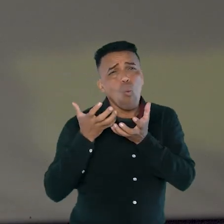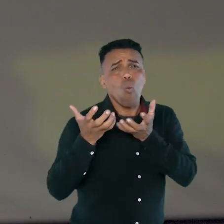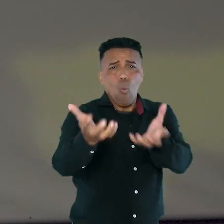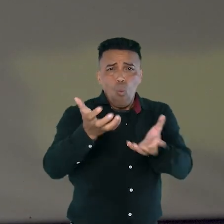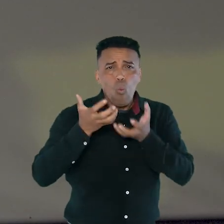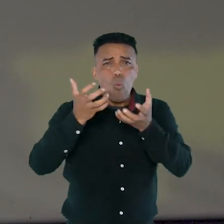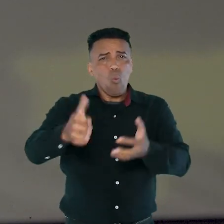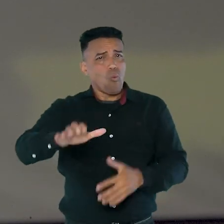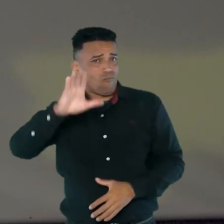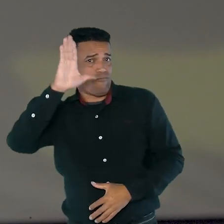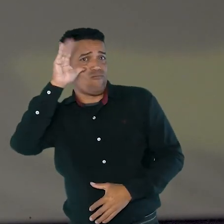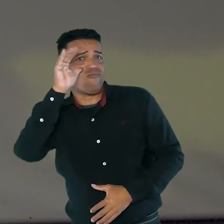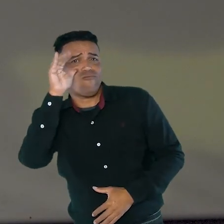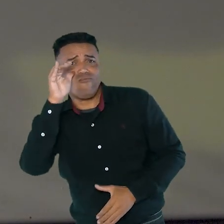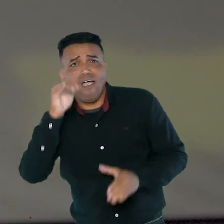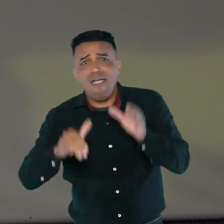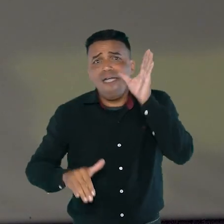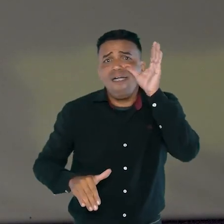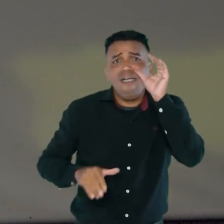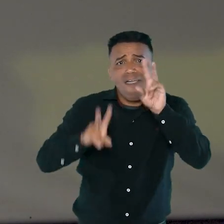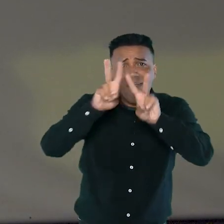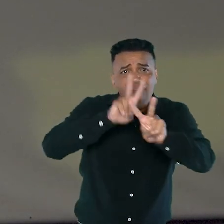ver, eu quero